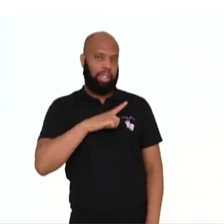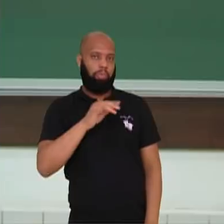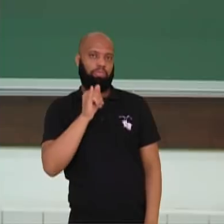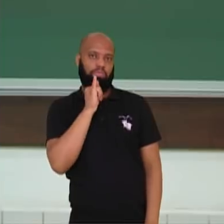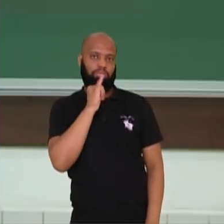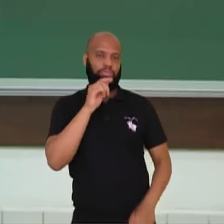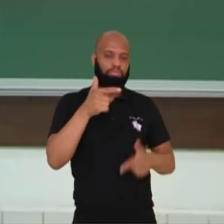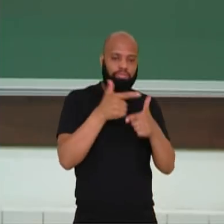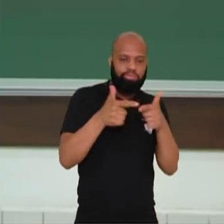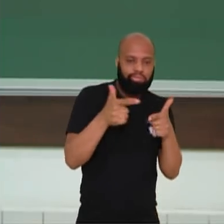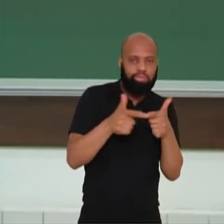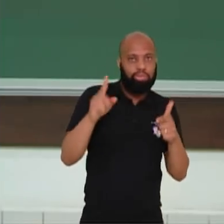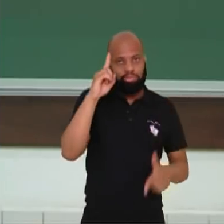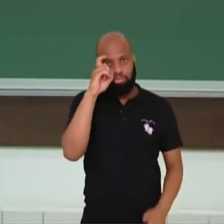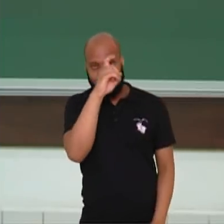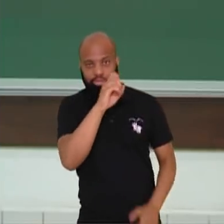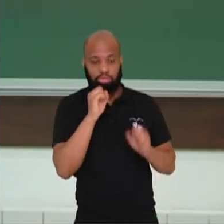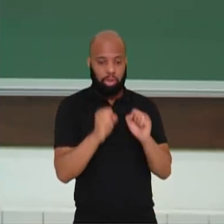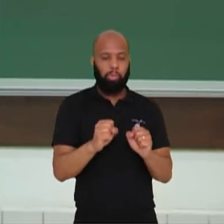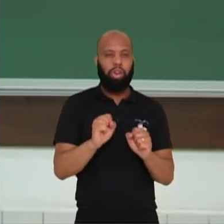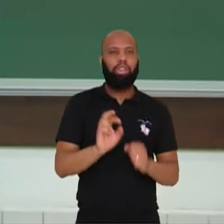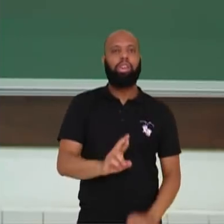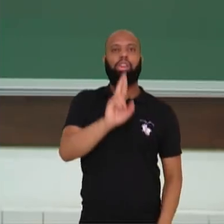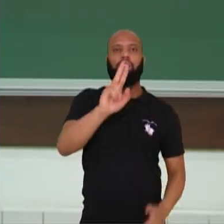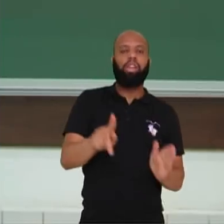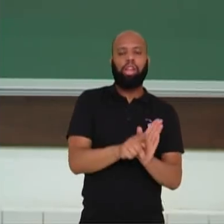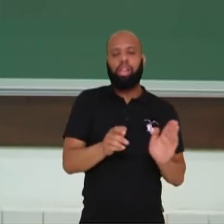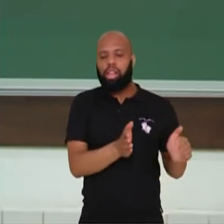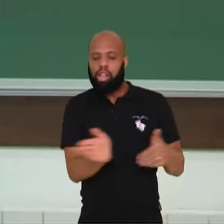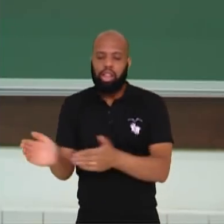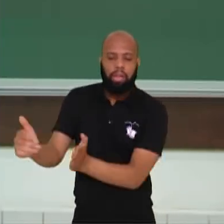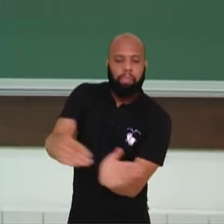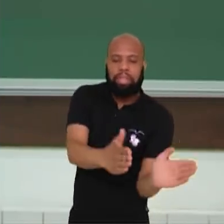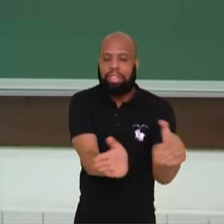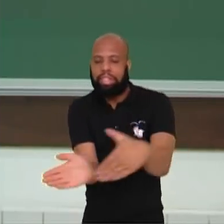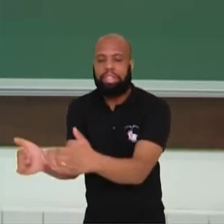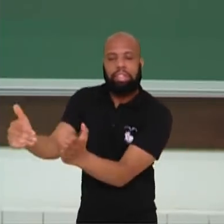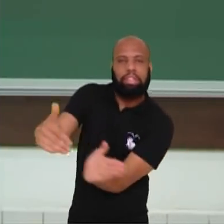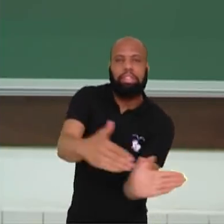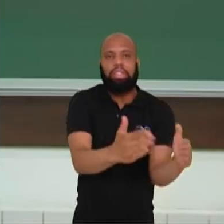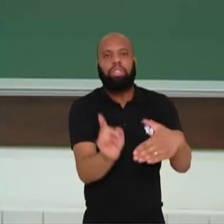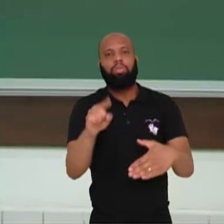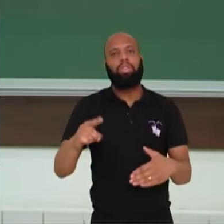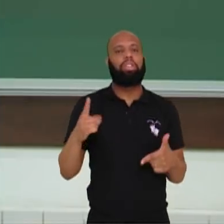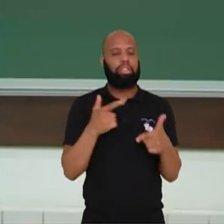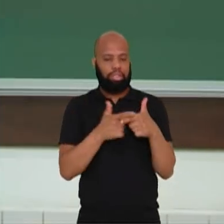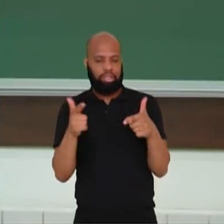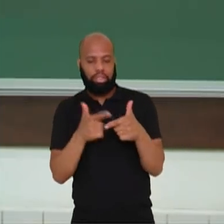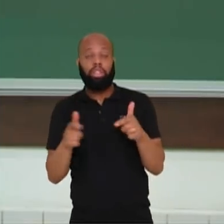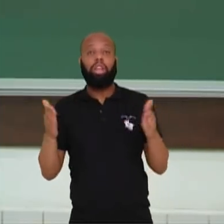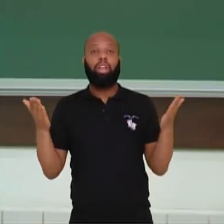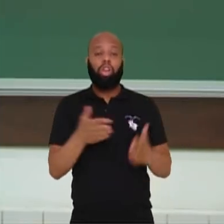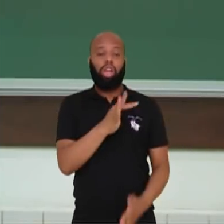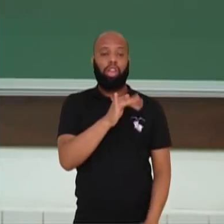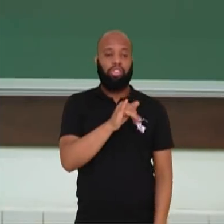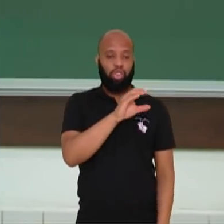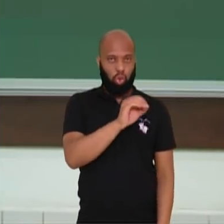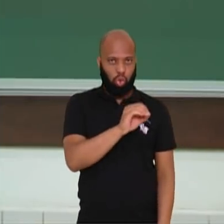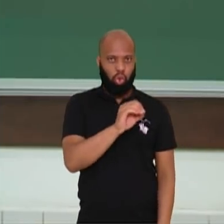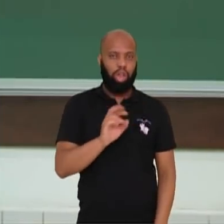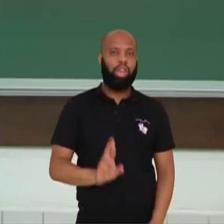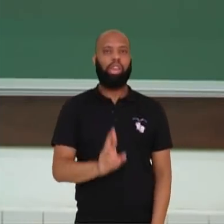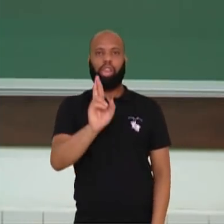difícil pode ser representado pelo labirinto, né? Essa é a ideia. O labirinto representa uma situação complicada. E fio de Ariadne representa o